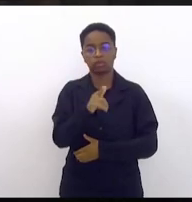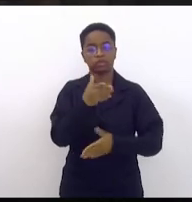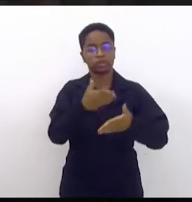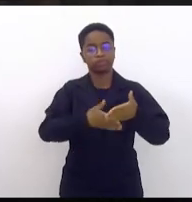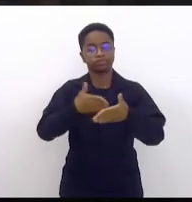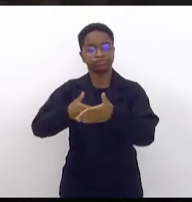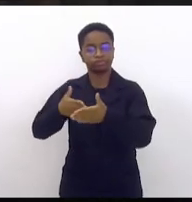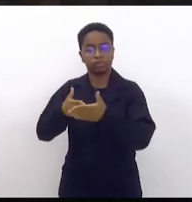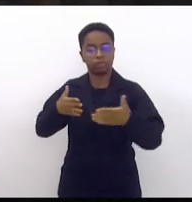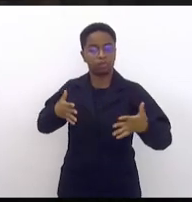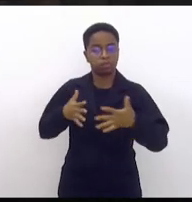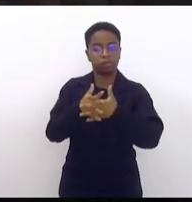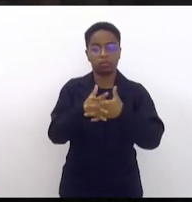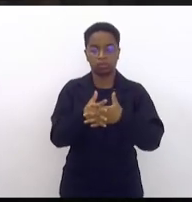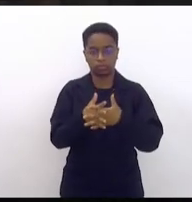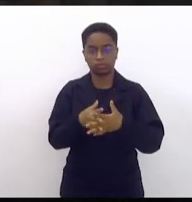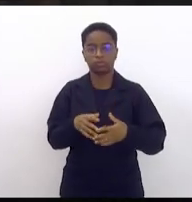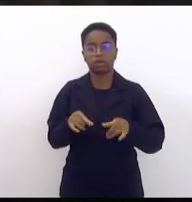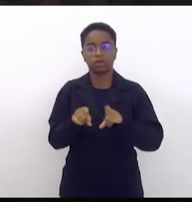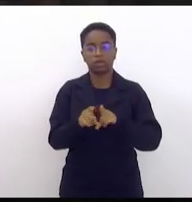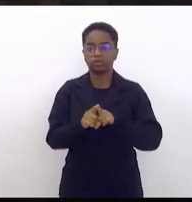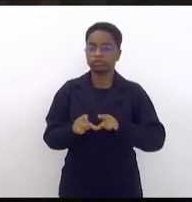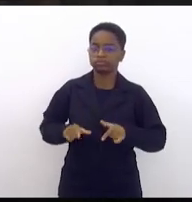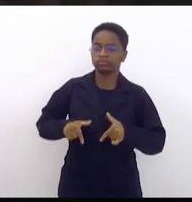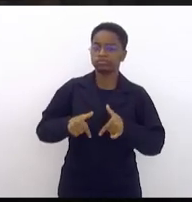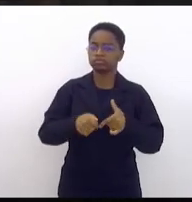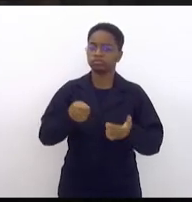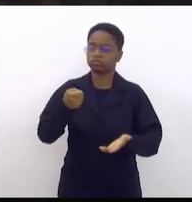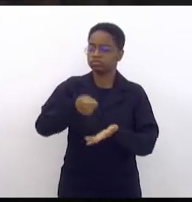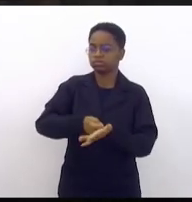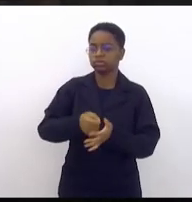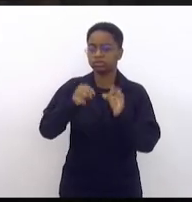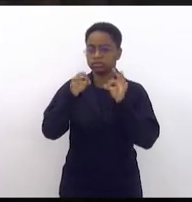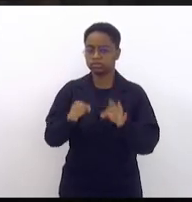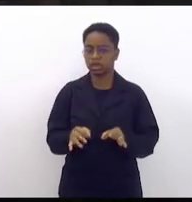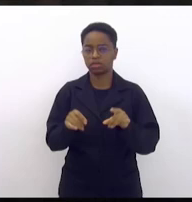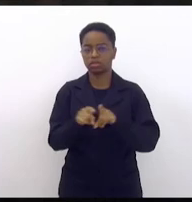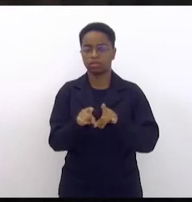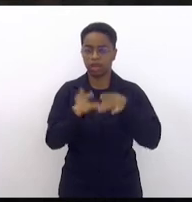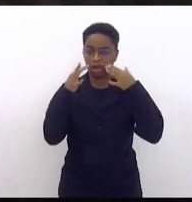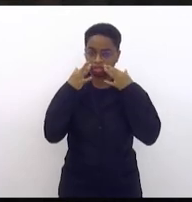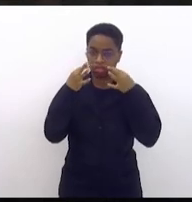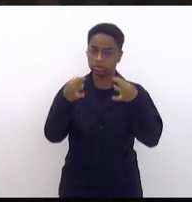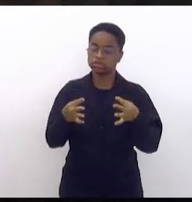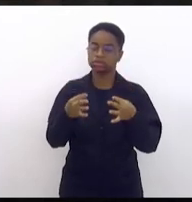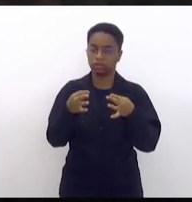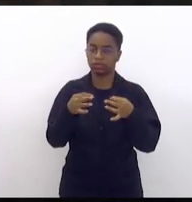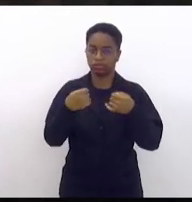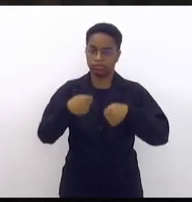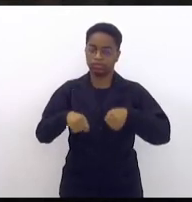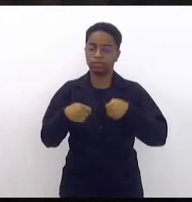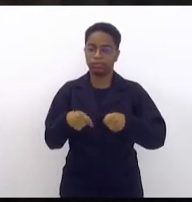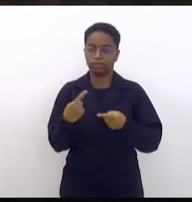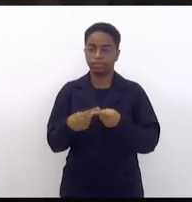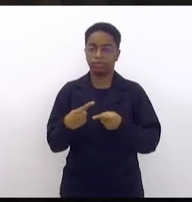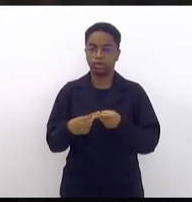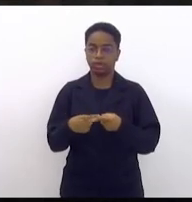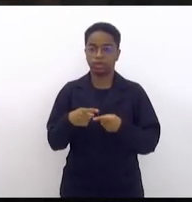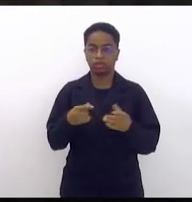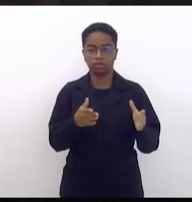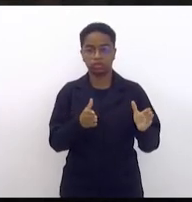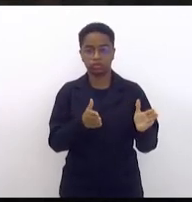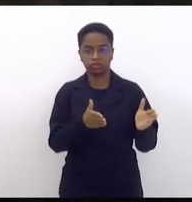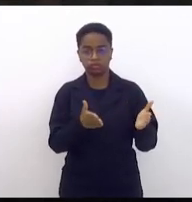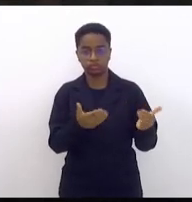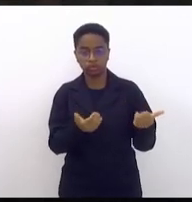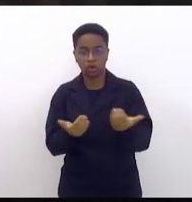eles eh com a firmeza necessária com a atenção devida para que que a juventude